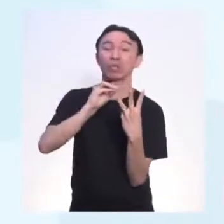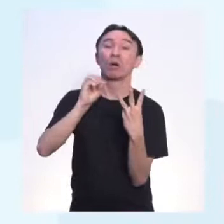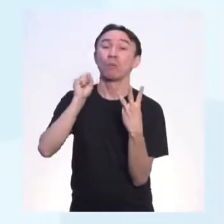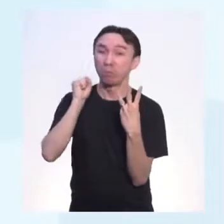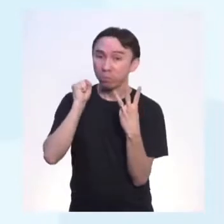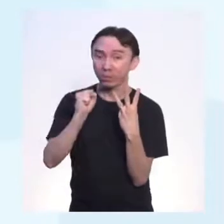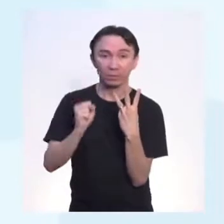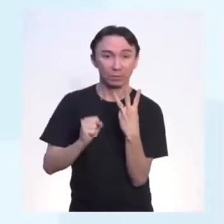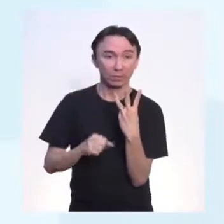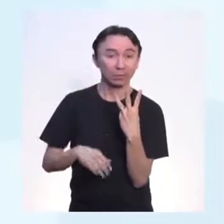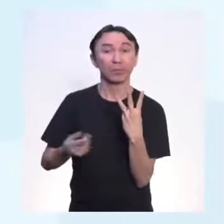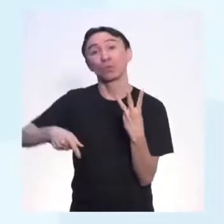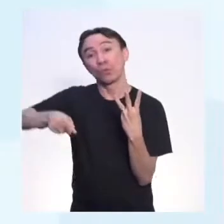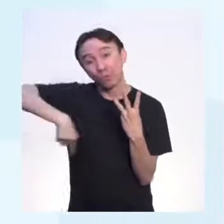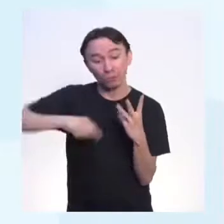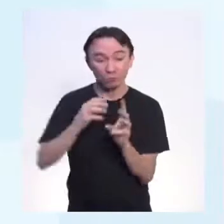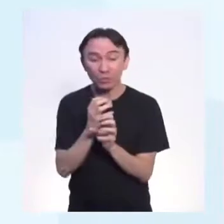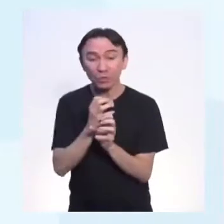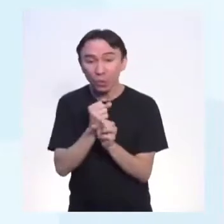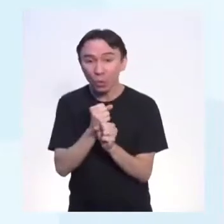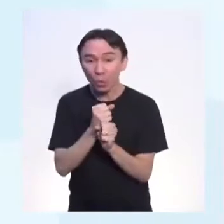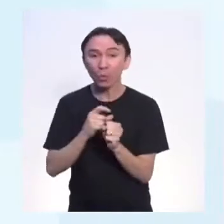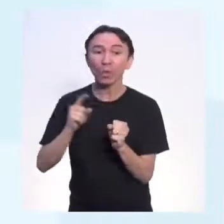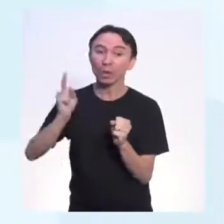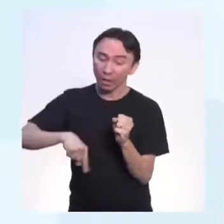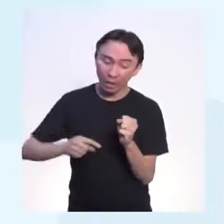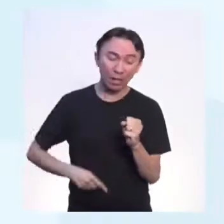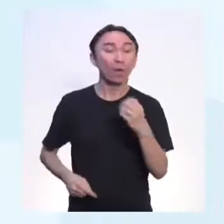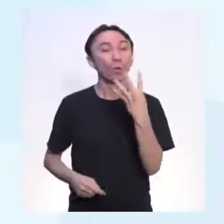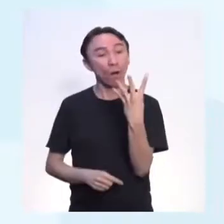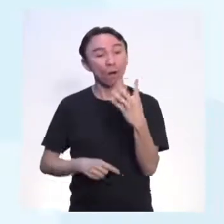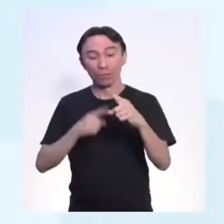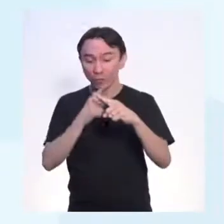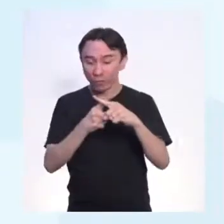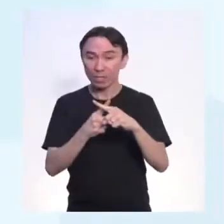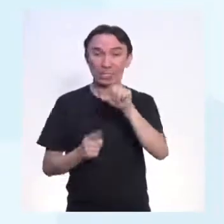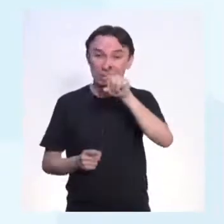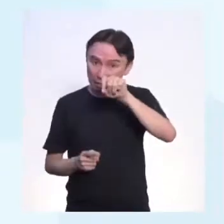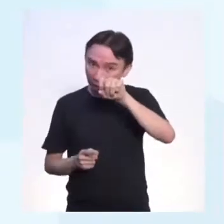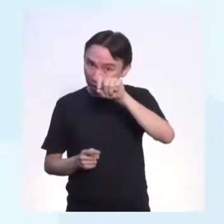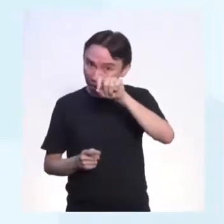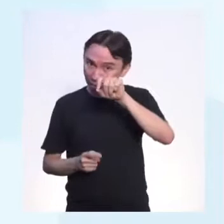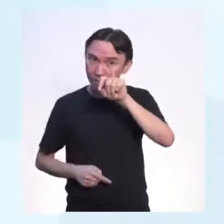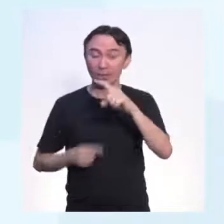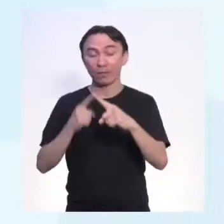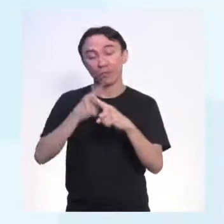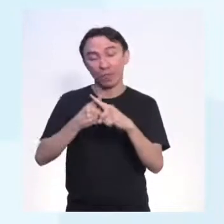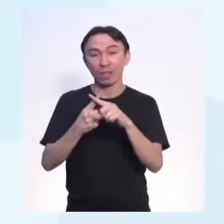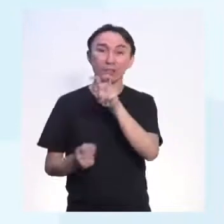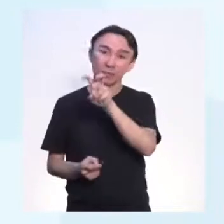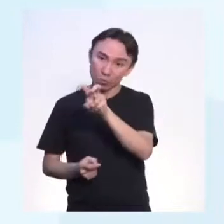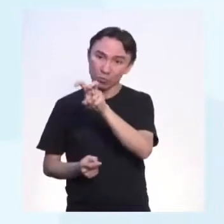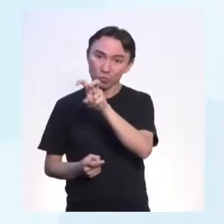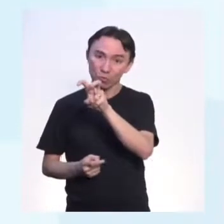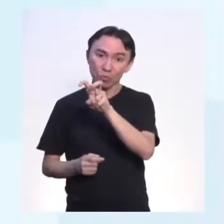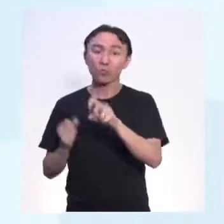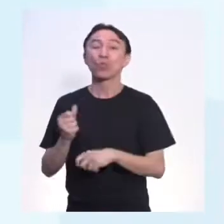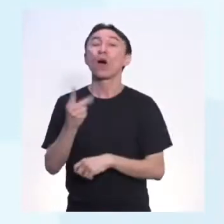Então, a nossa continha vai ficar 4 vezes 10, 40. 40 vezes 5,